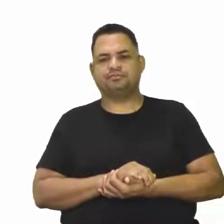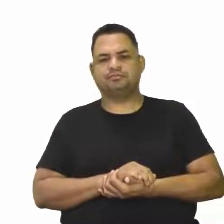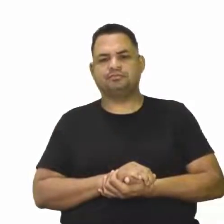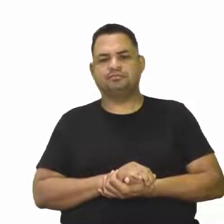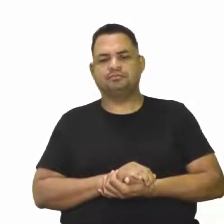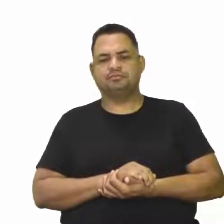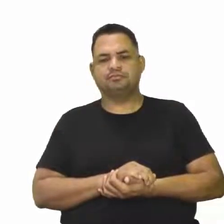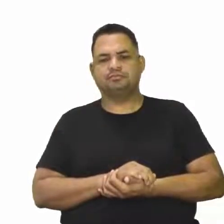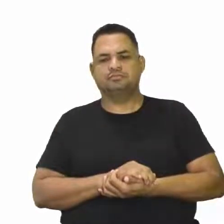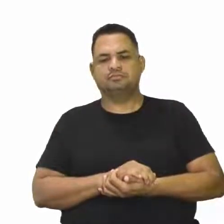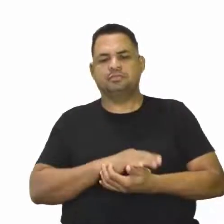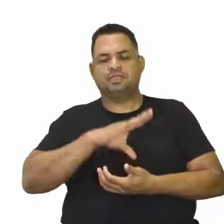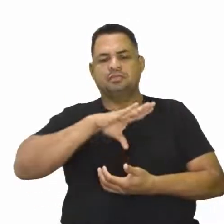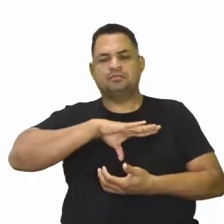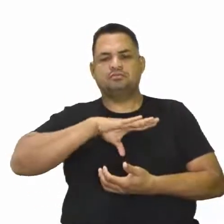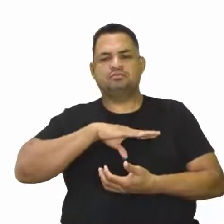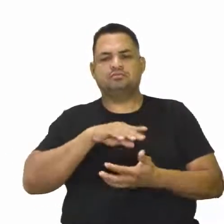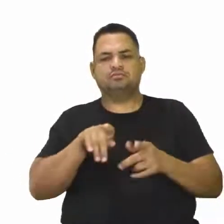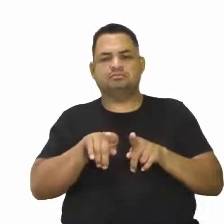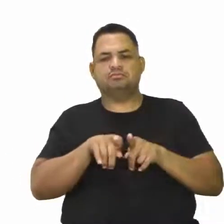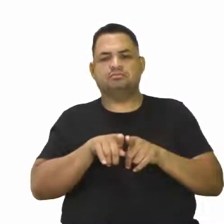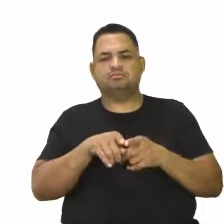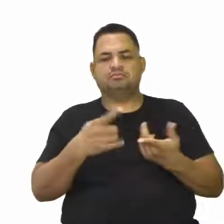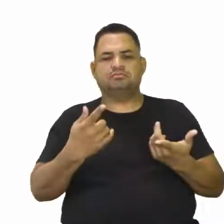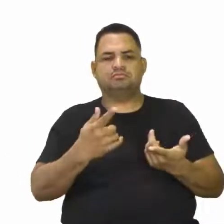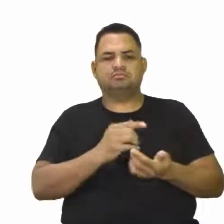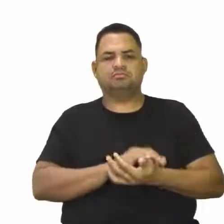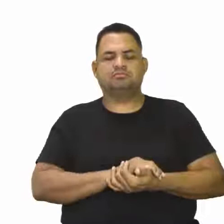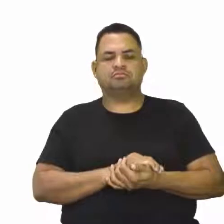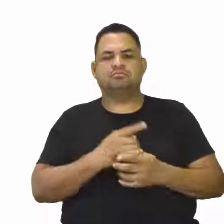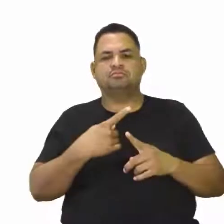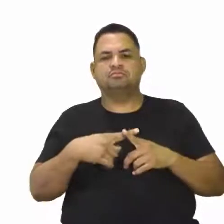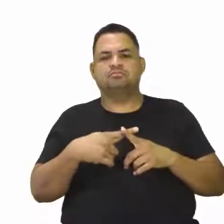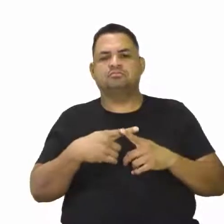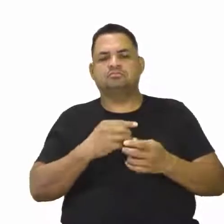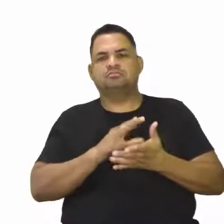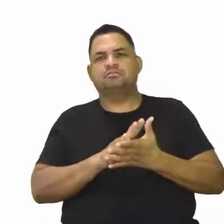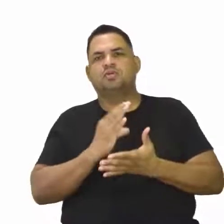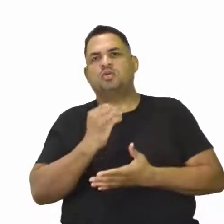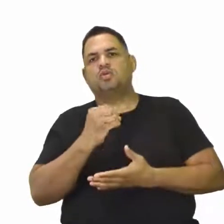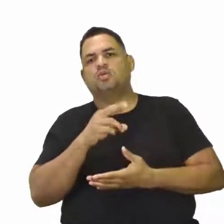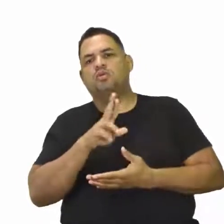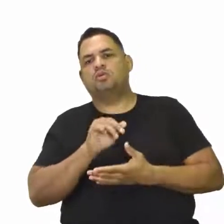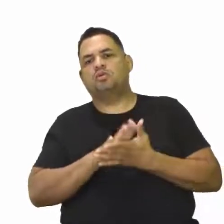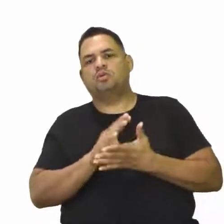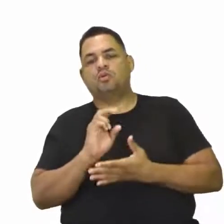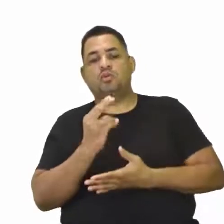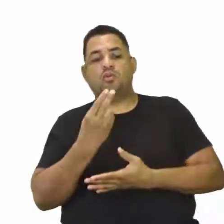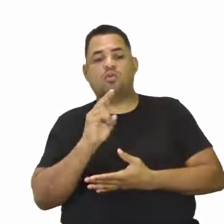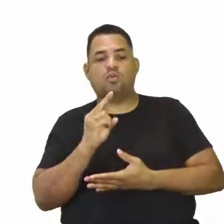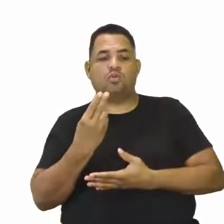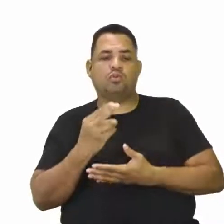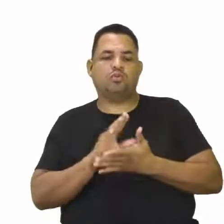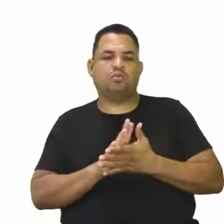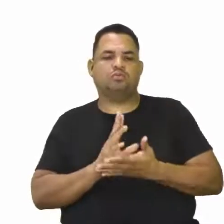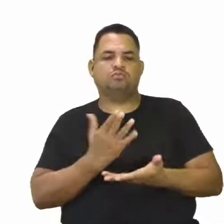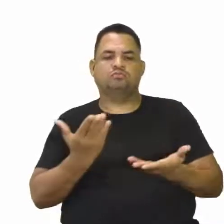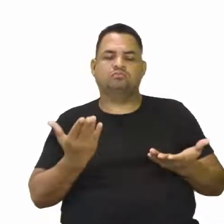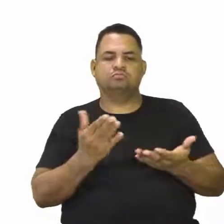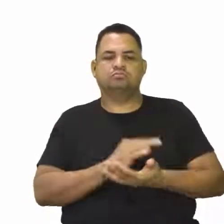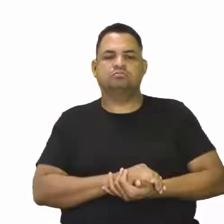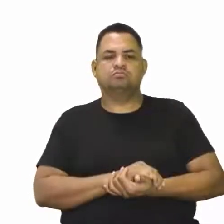bien. Que na língua portuguesa também são as alternativas, né? Porque eu tenho o ora, o